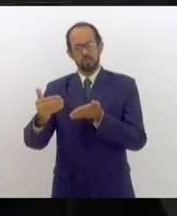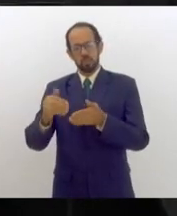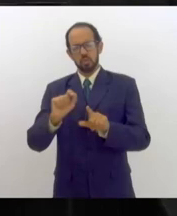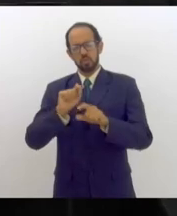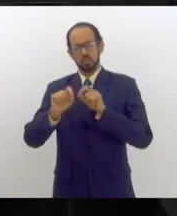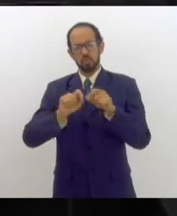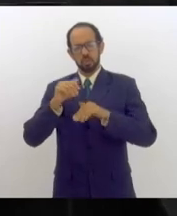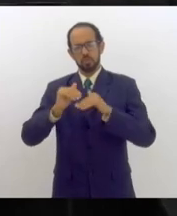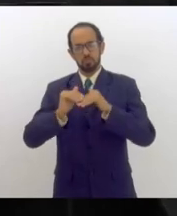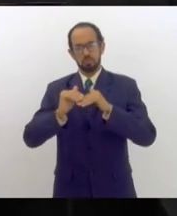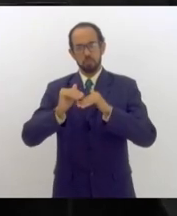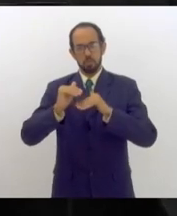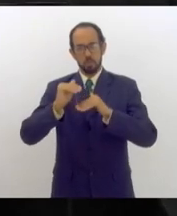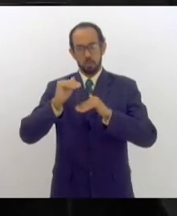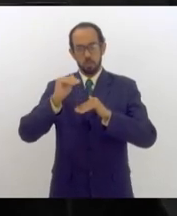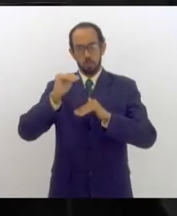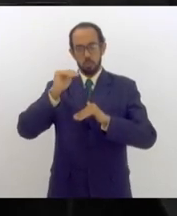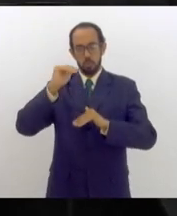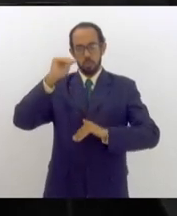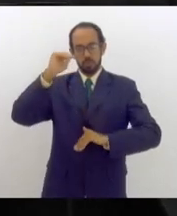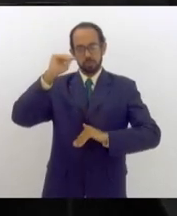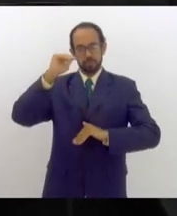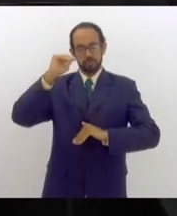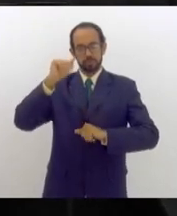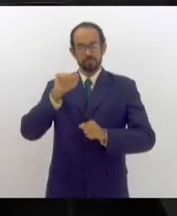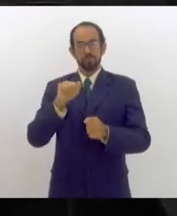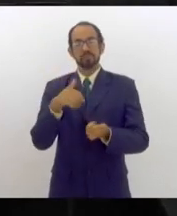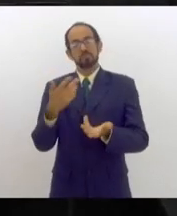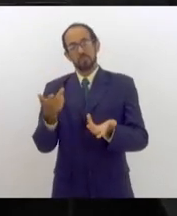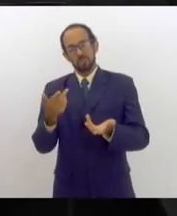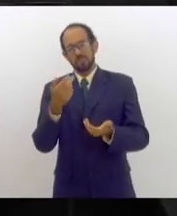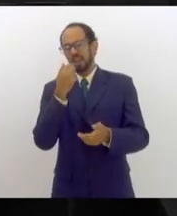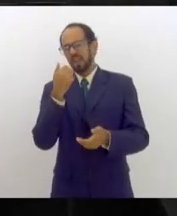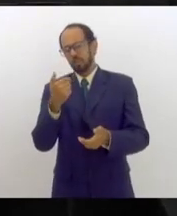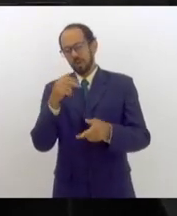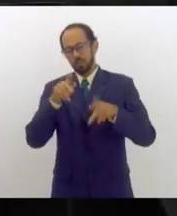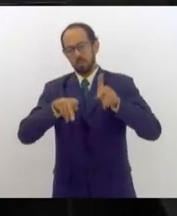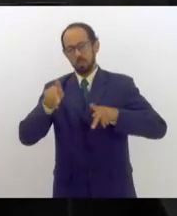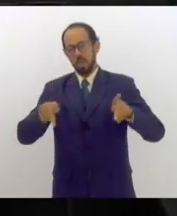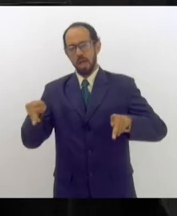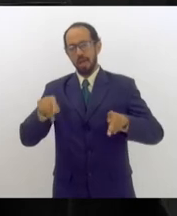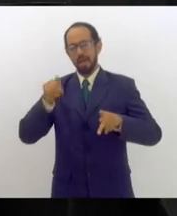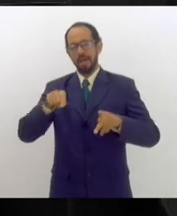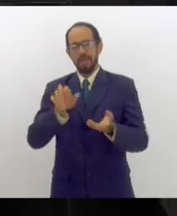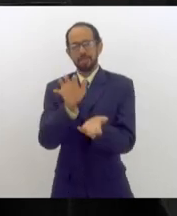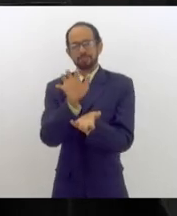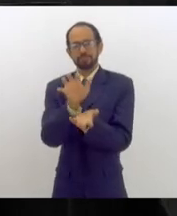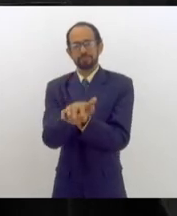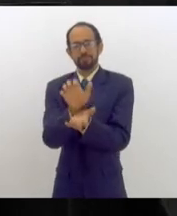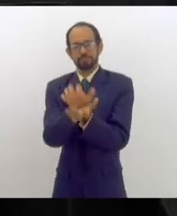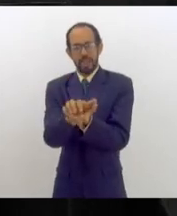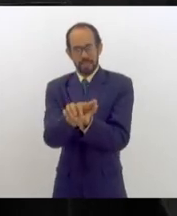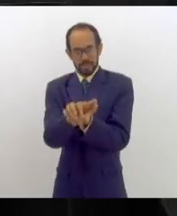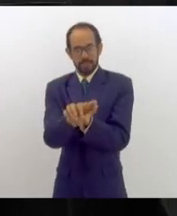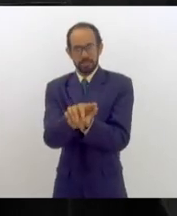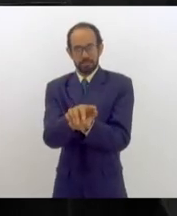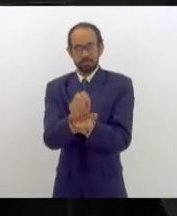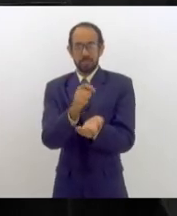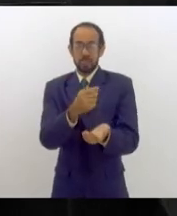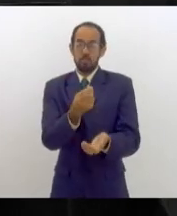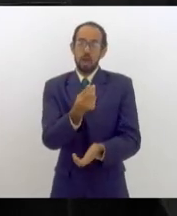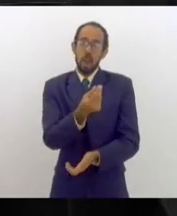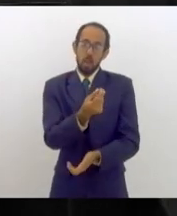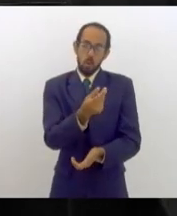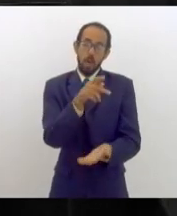na linguagem Popular uma boca de jacaré entra tarifa real que o poder público deveria pagar